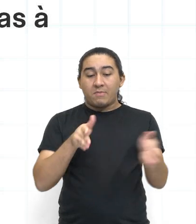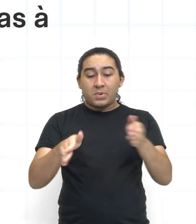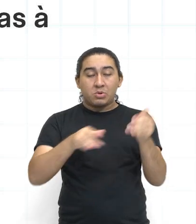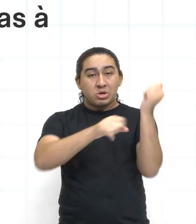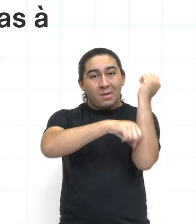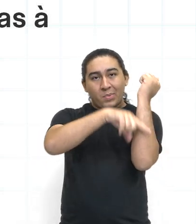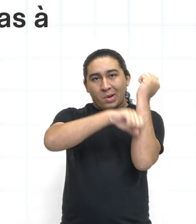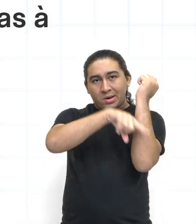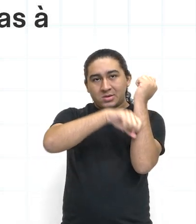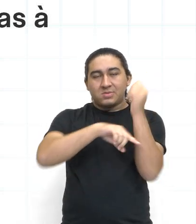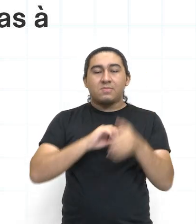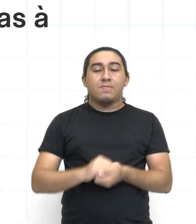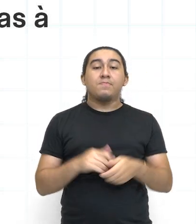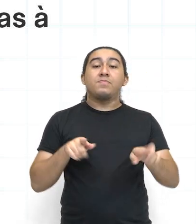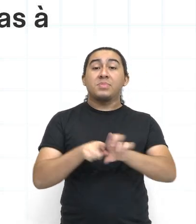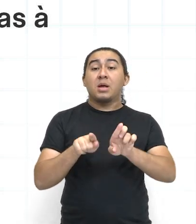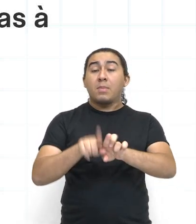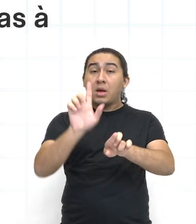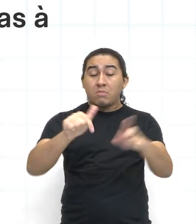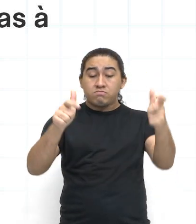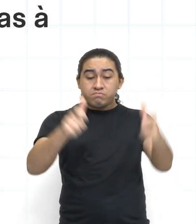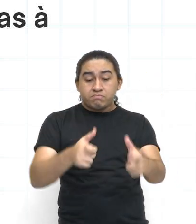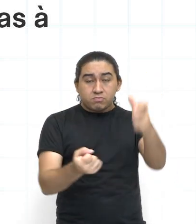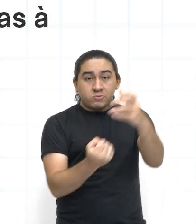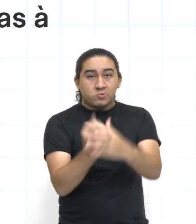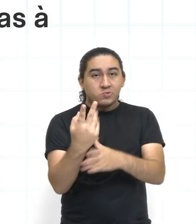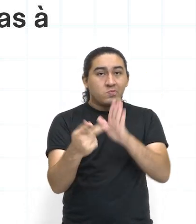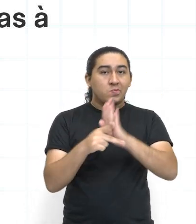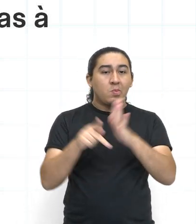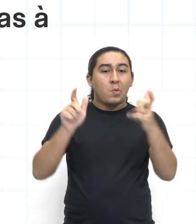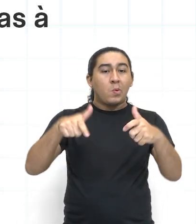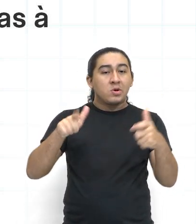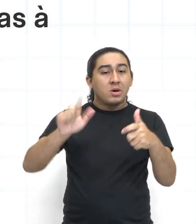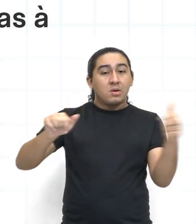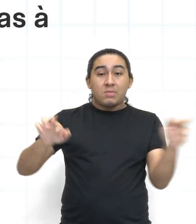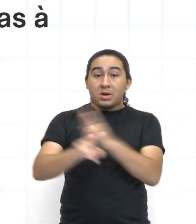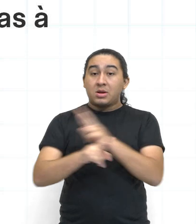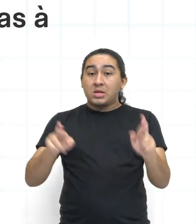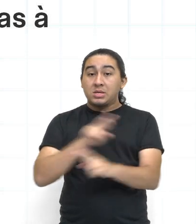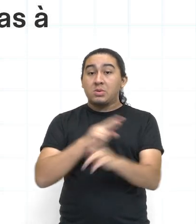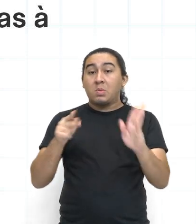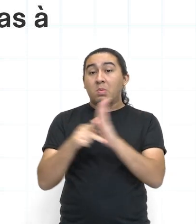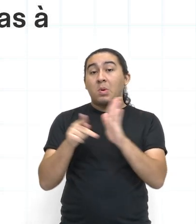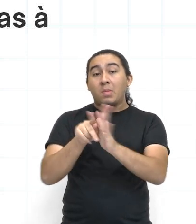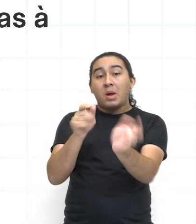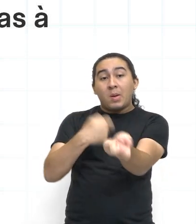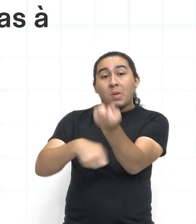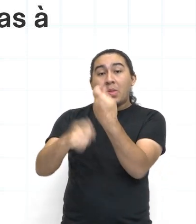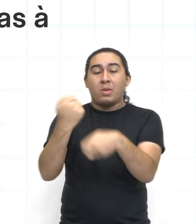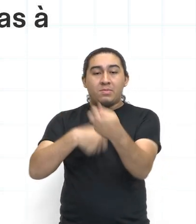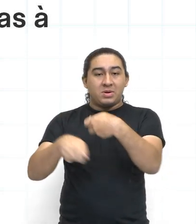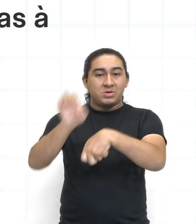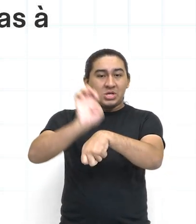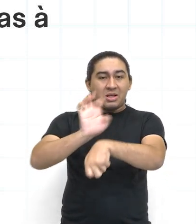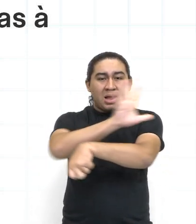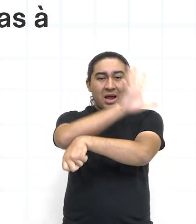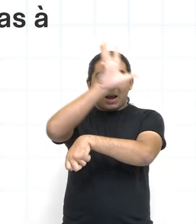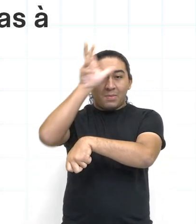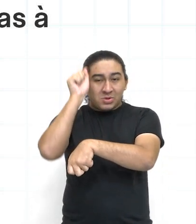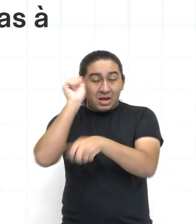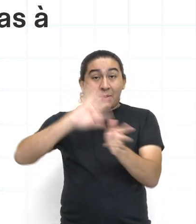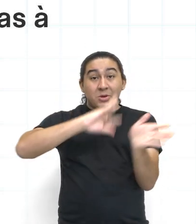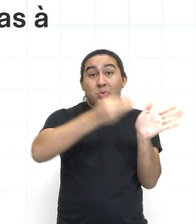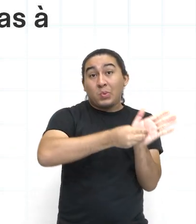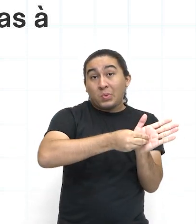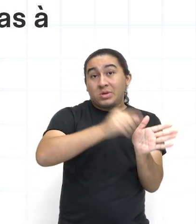construção e existências estão diretamente ligadas ao auge econômico da Amazônia, quando